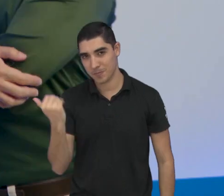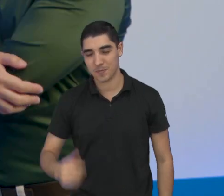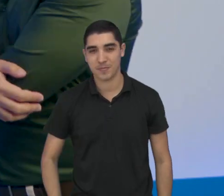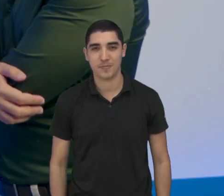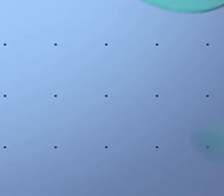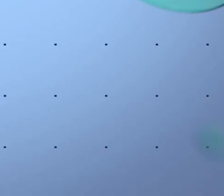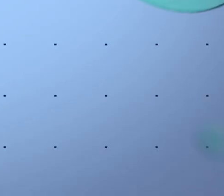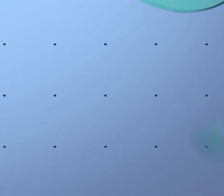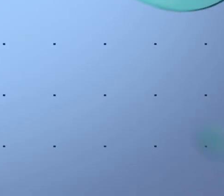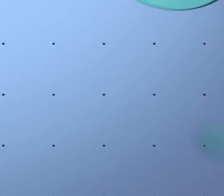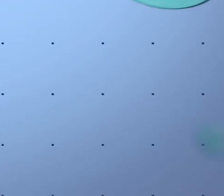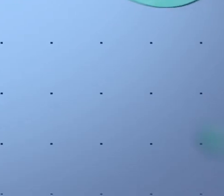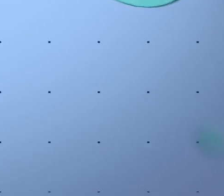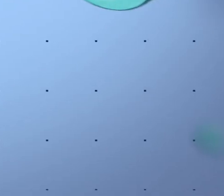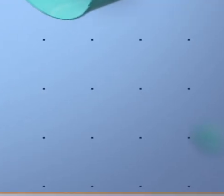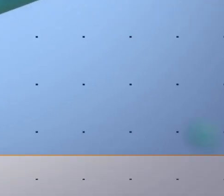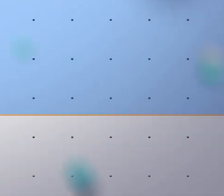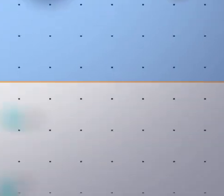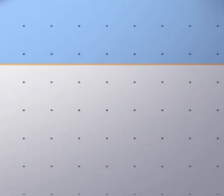gente?